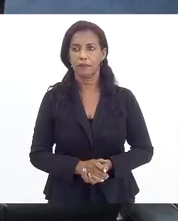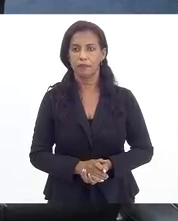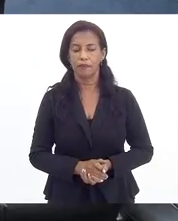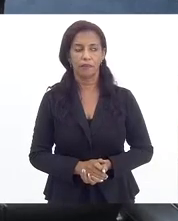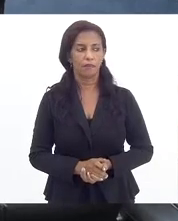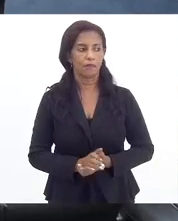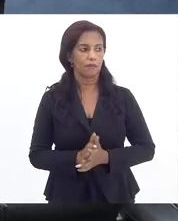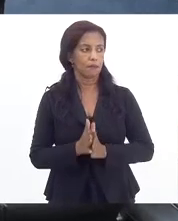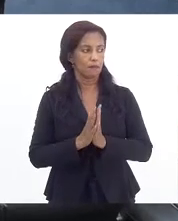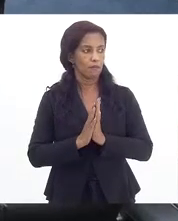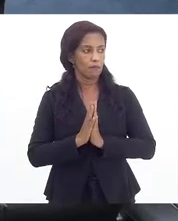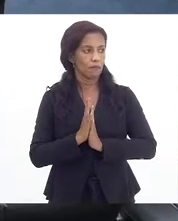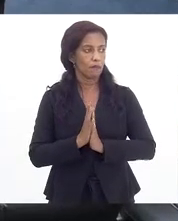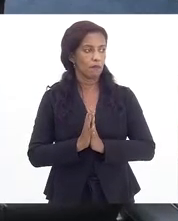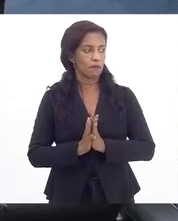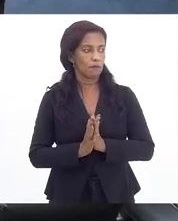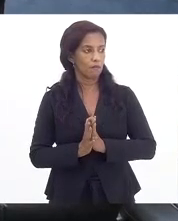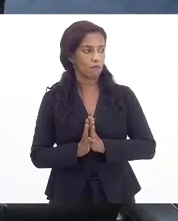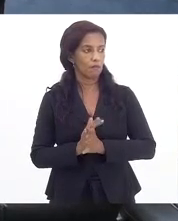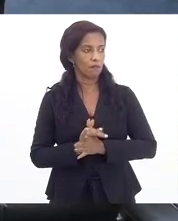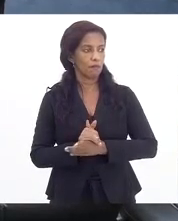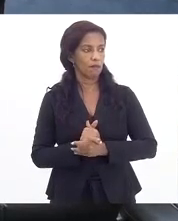E aí